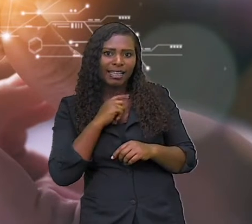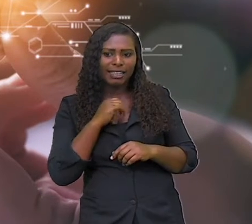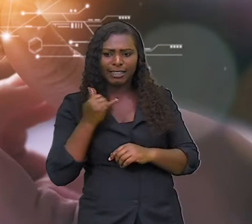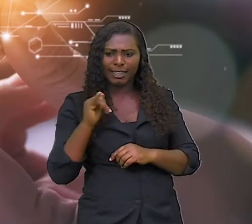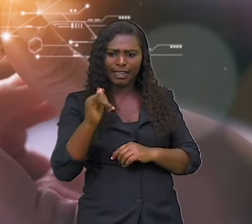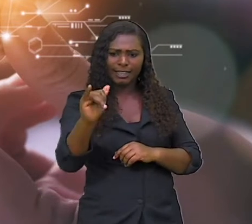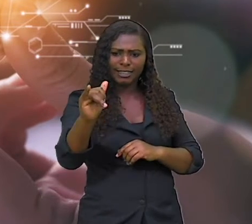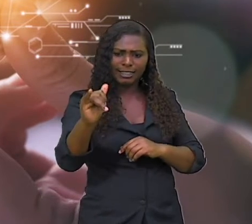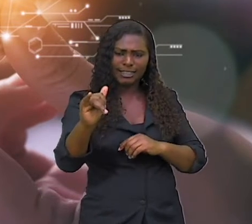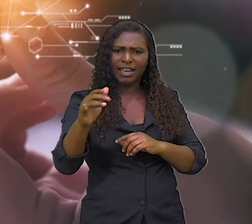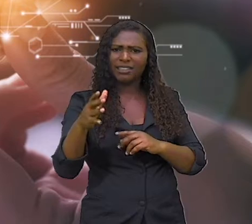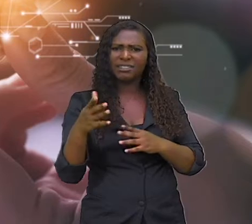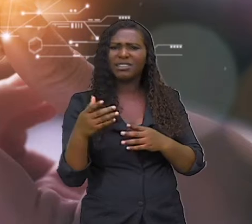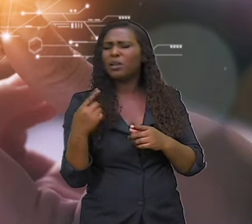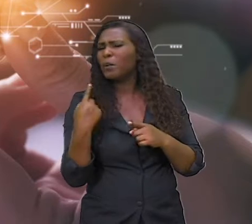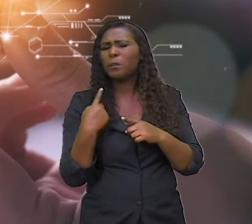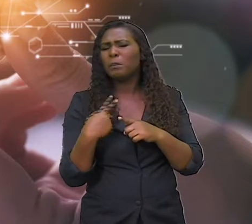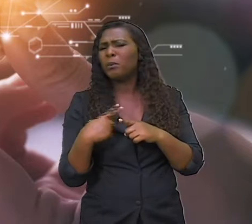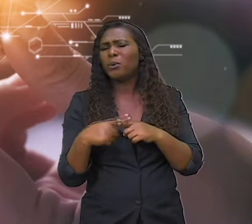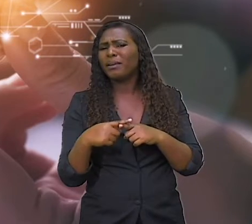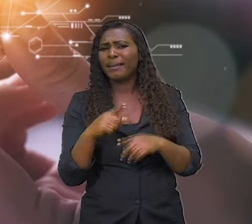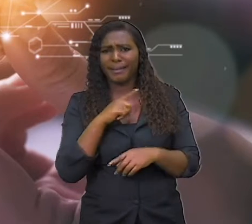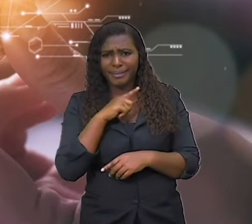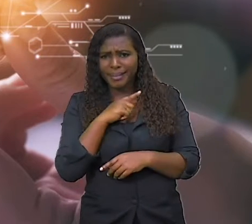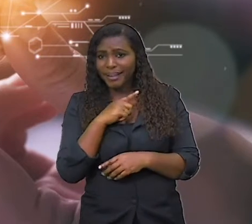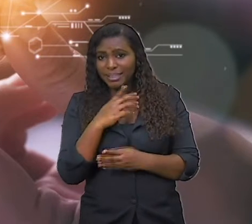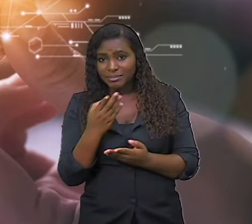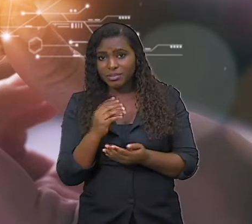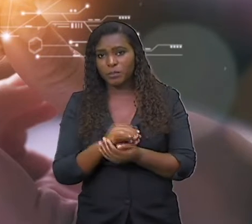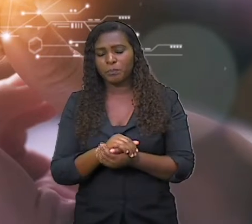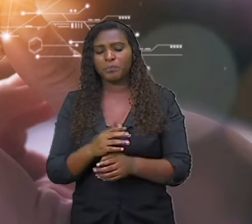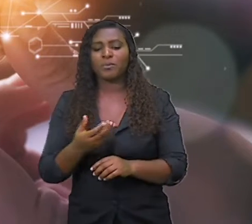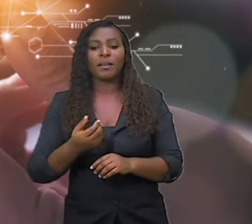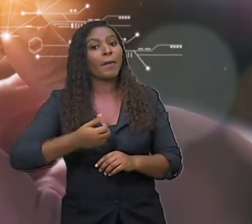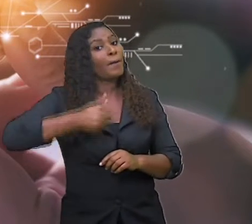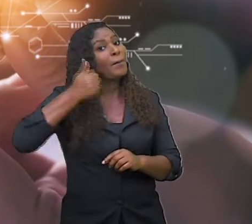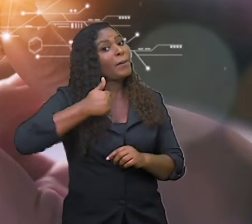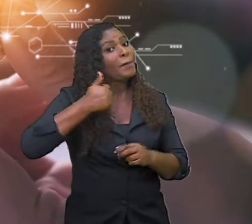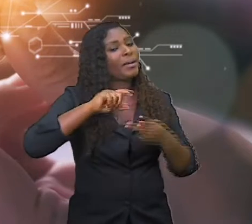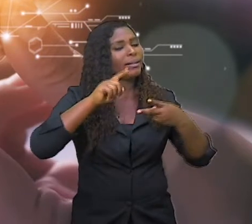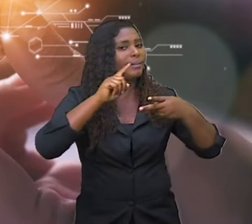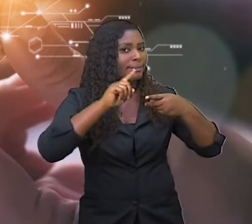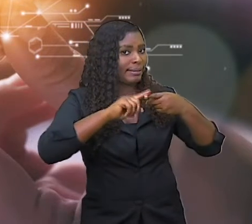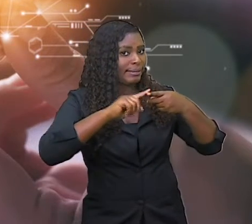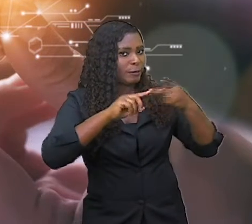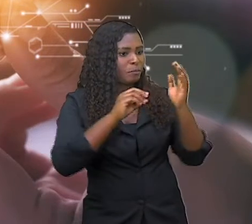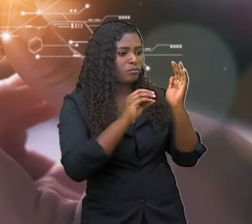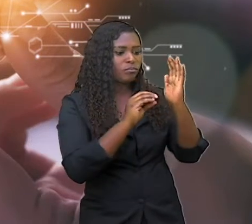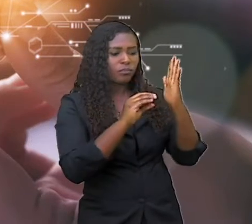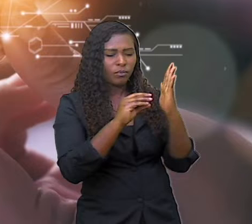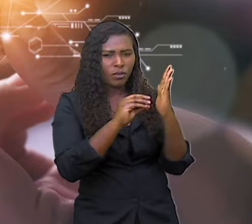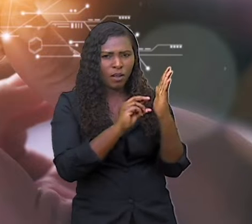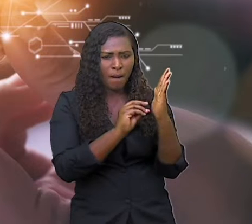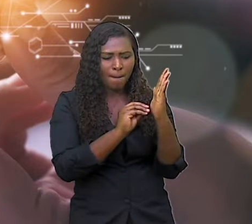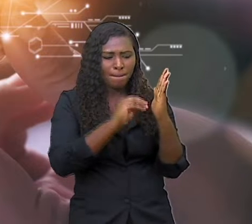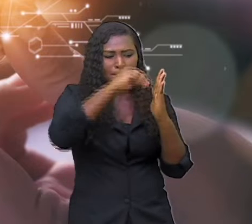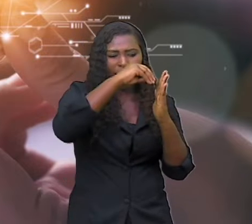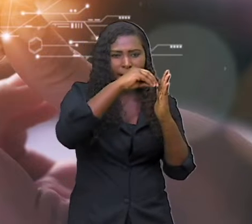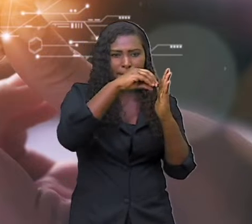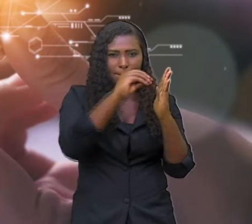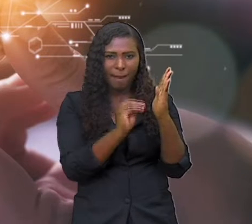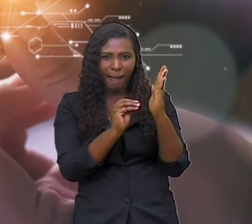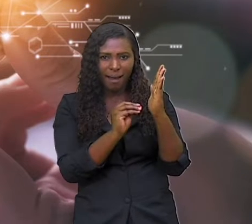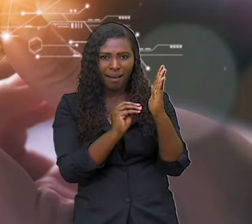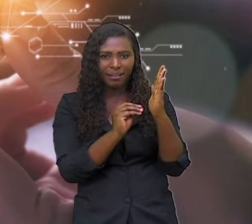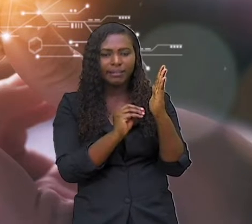existem? Então vamos lá. Primeiro nós vamos entender o uso do fusível e dos disjuntores. A passagem da corrente elétrica,